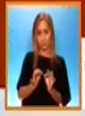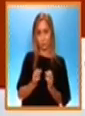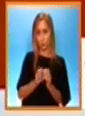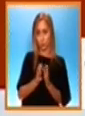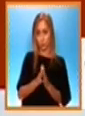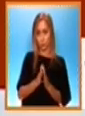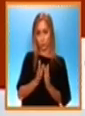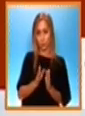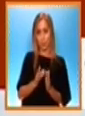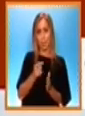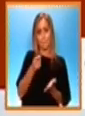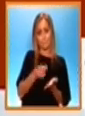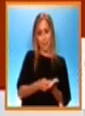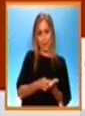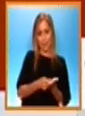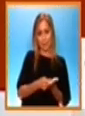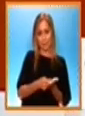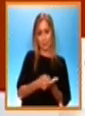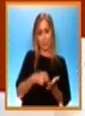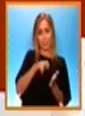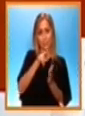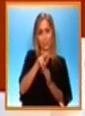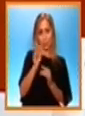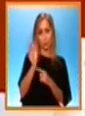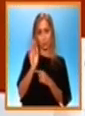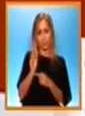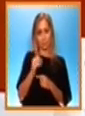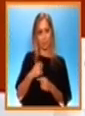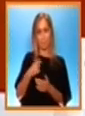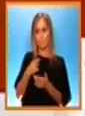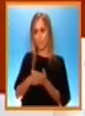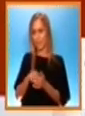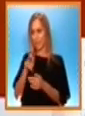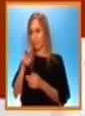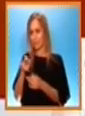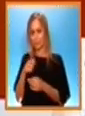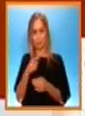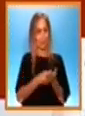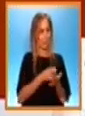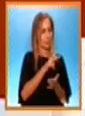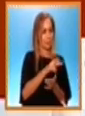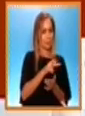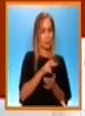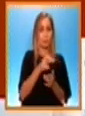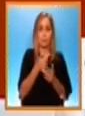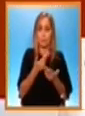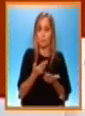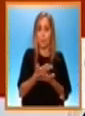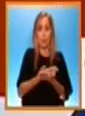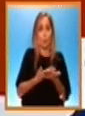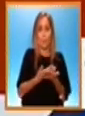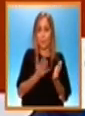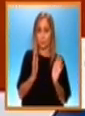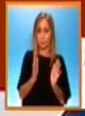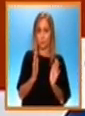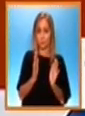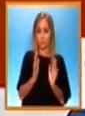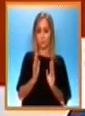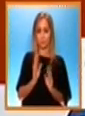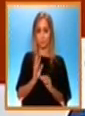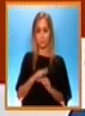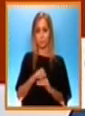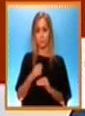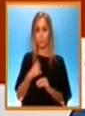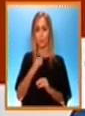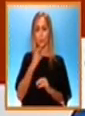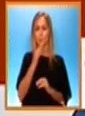partir do minuto em que eu pago um bilhete para ir a um cinema, para ir a algum sítio, é comercial. E todos ponto final. Os artistas querem portanto, ter público. Portanto,